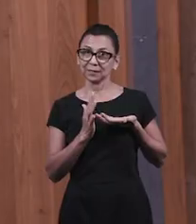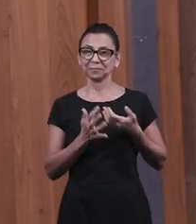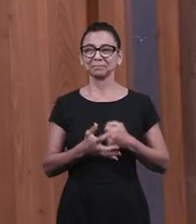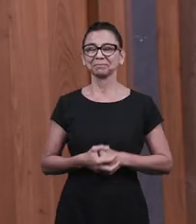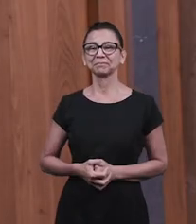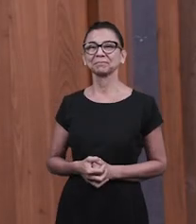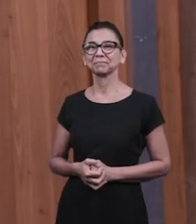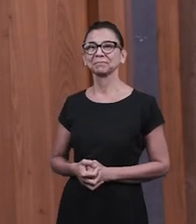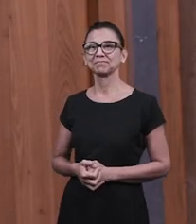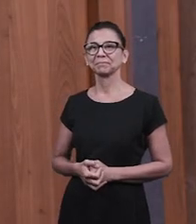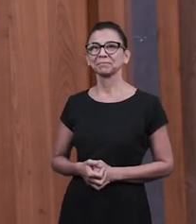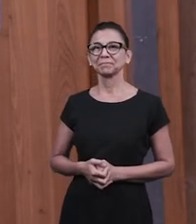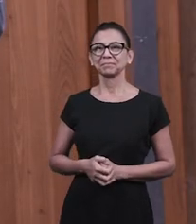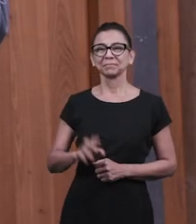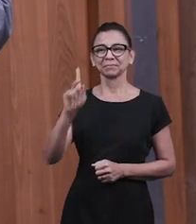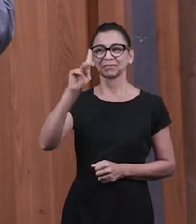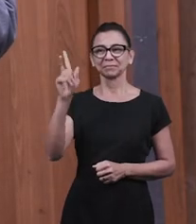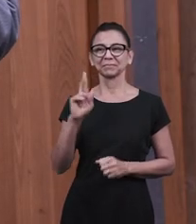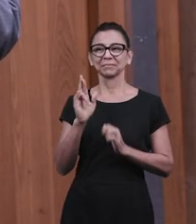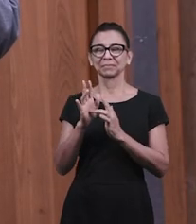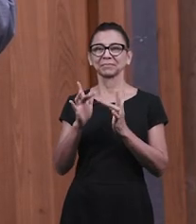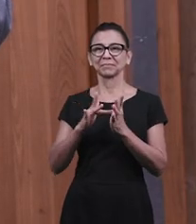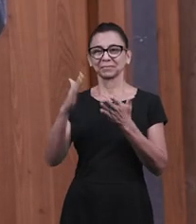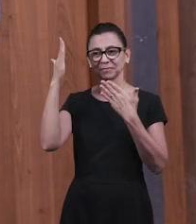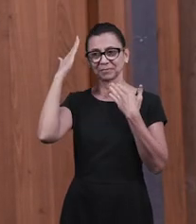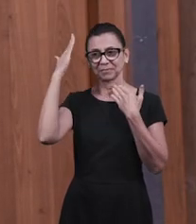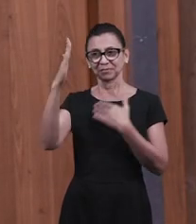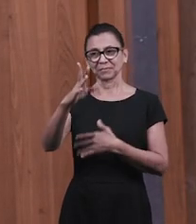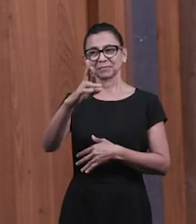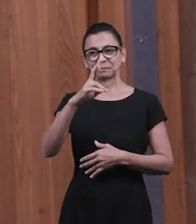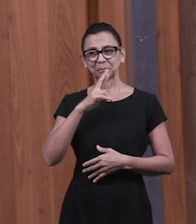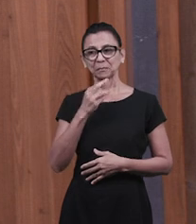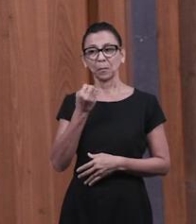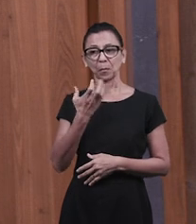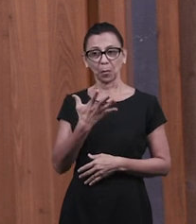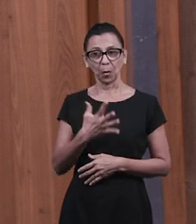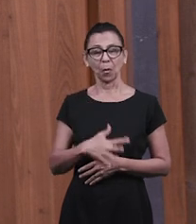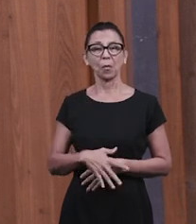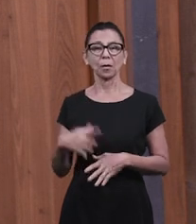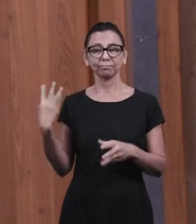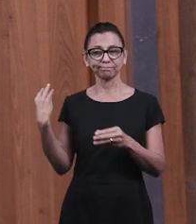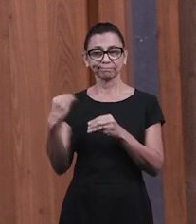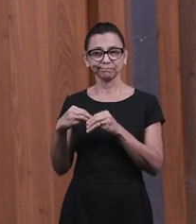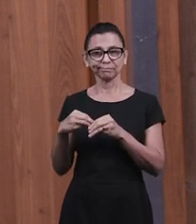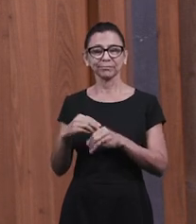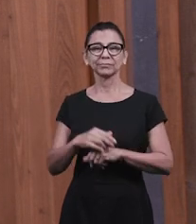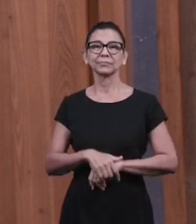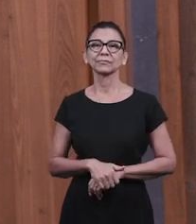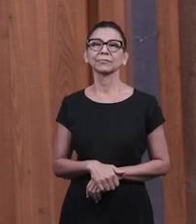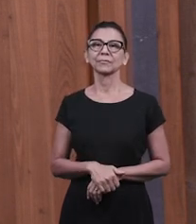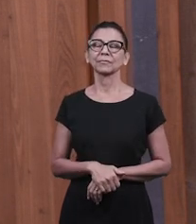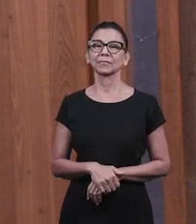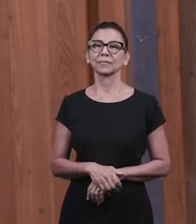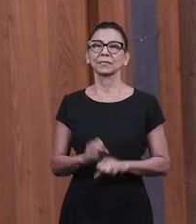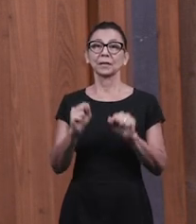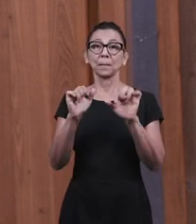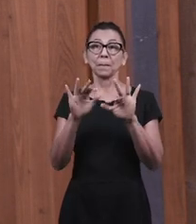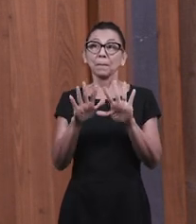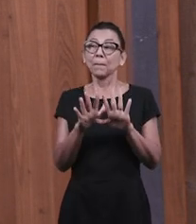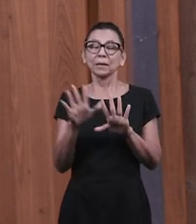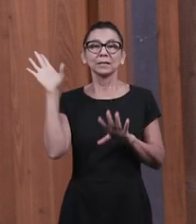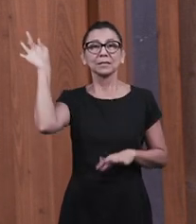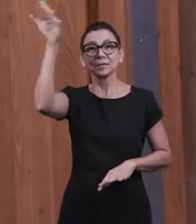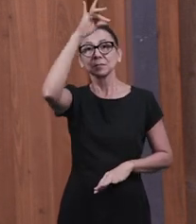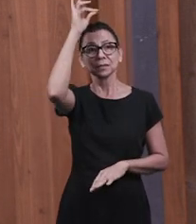A paz do Senhor, Maria Beatriz. Obrigado pela sua resposta, foi muito completa. pois as duas bênçãos de ser batizado com o